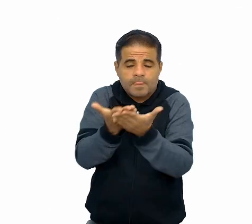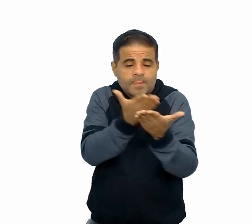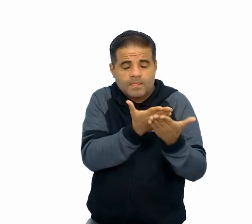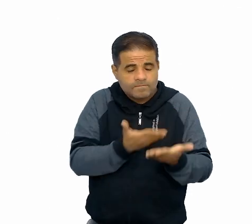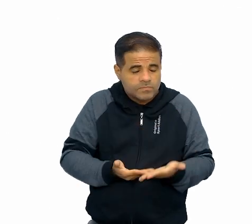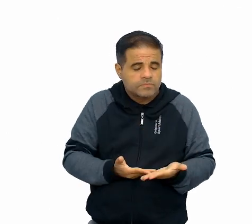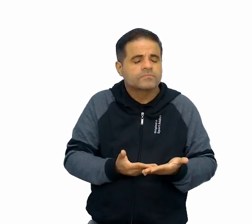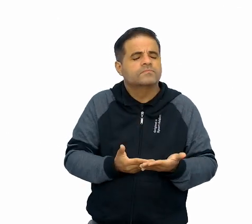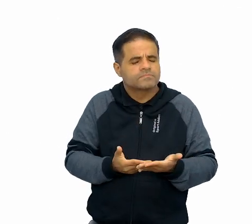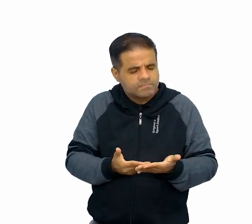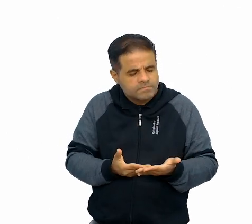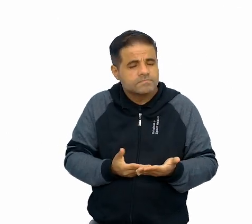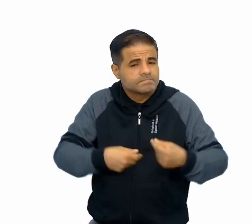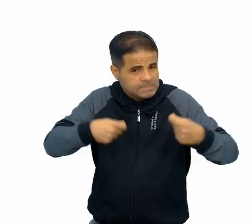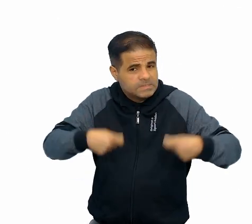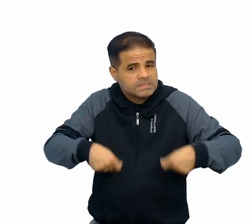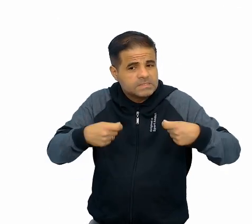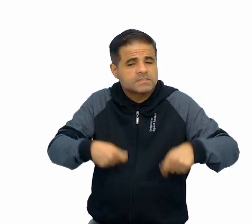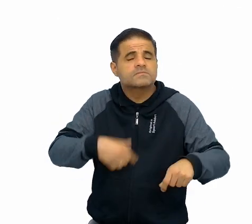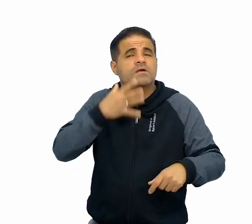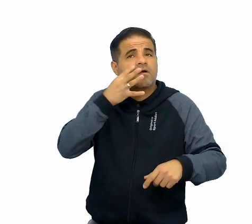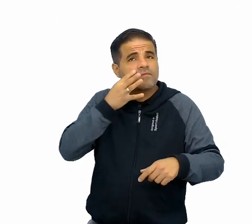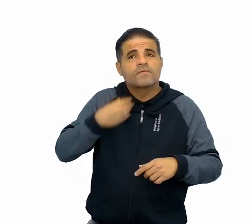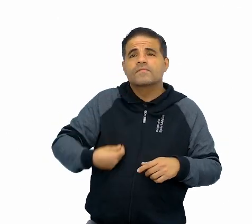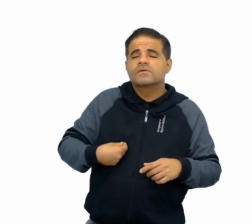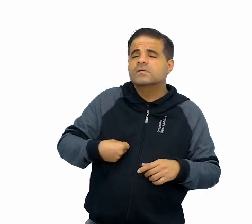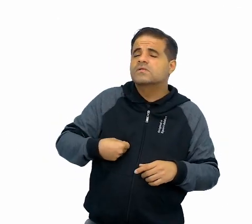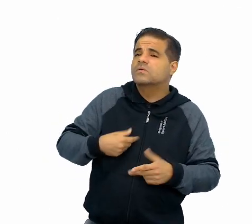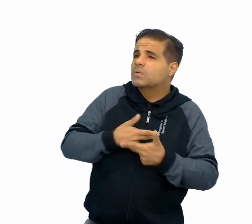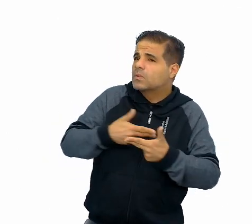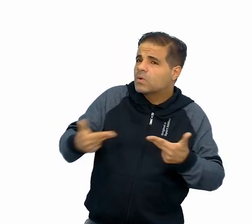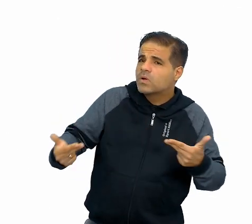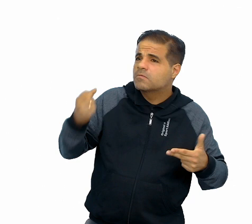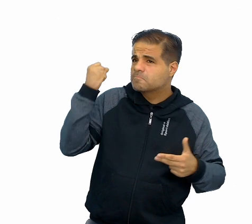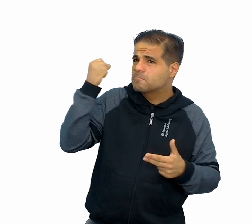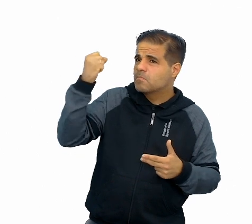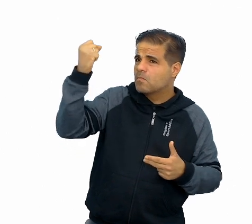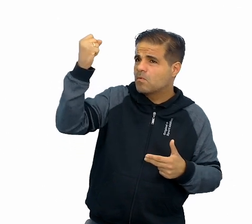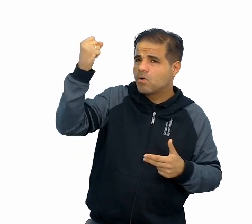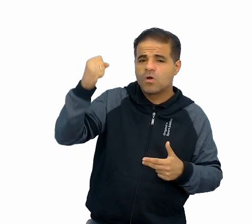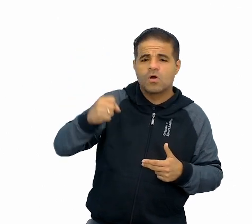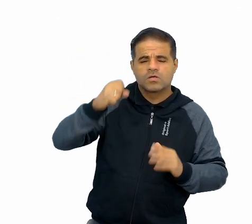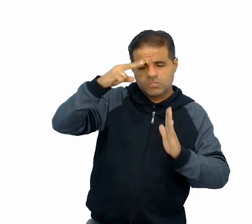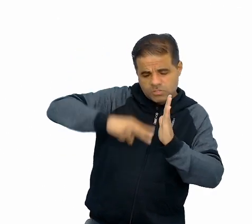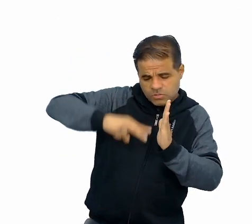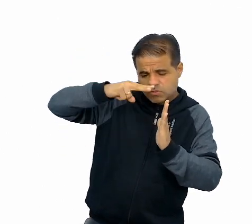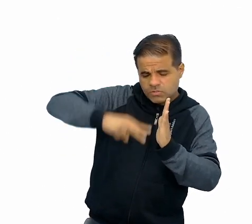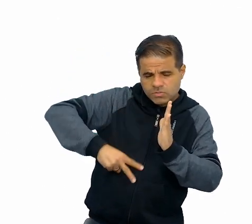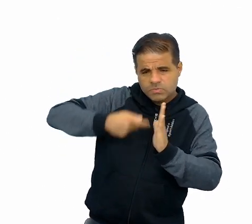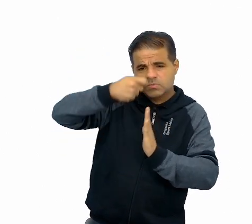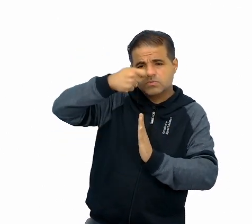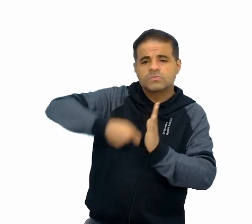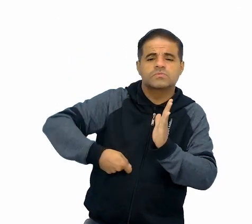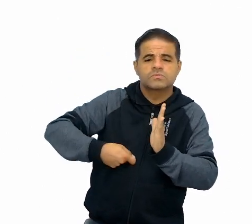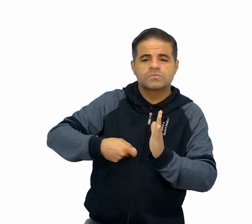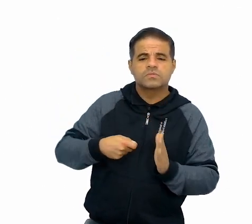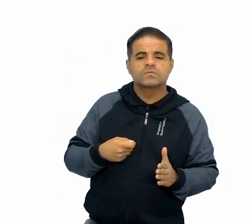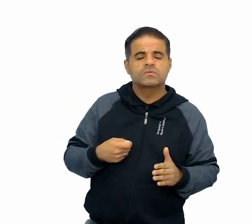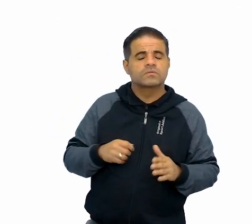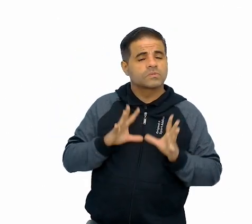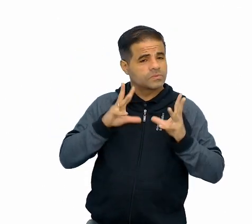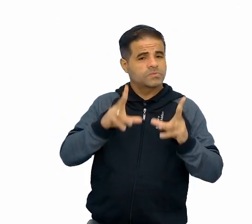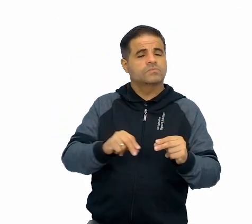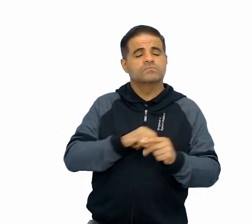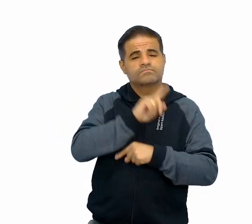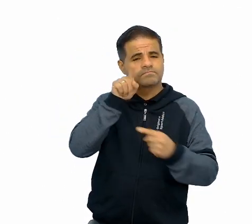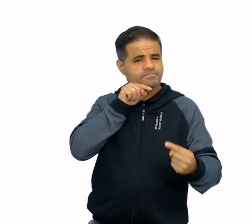que os estudantes vivenciam situações significativas, né, de leitura, escrita, e